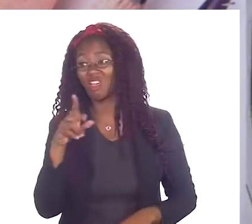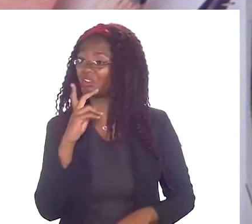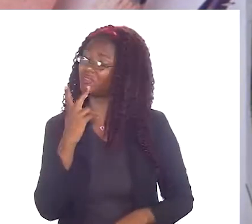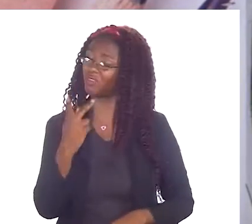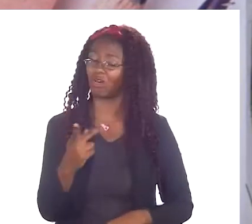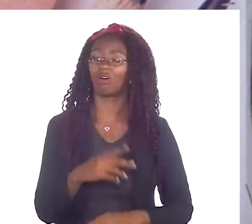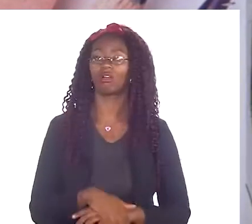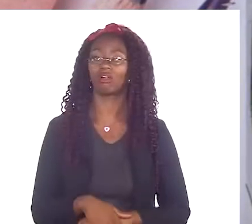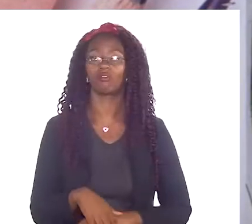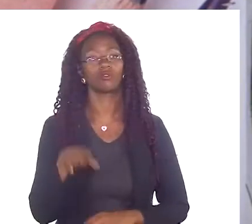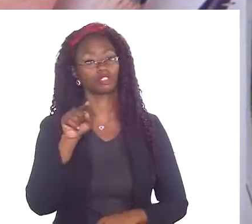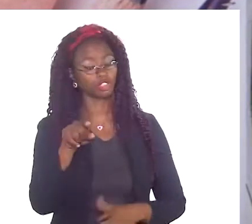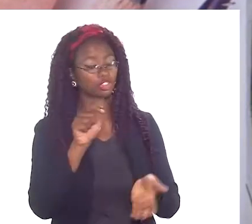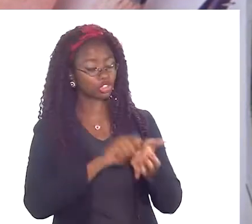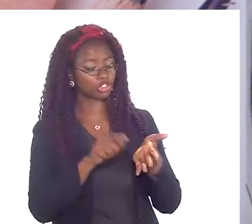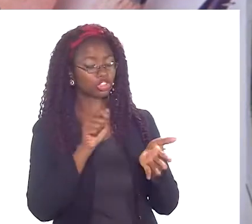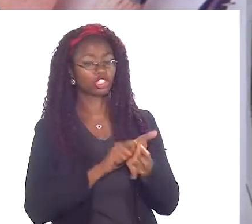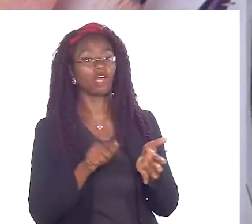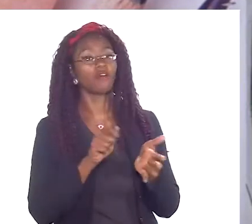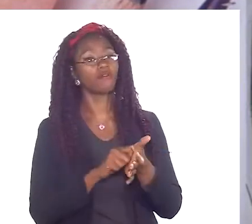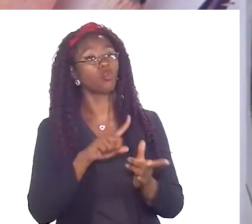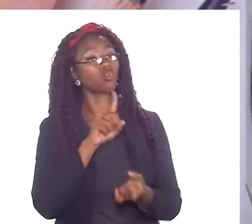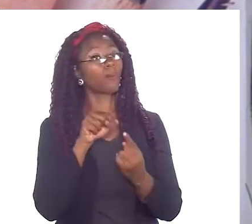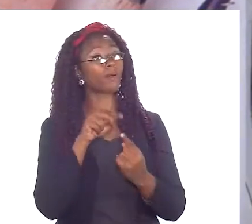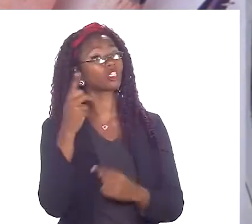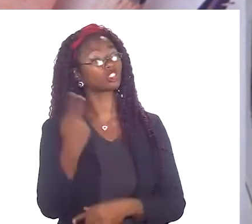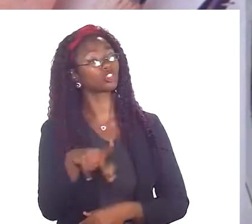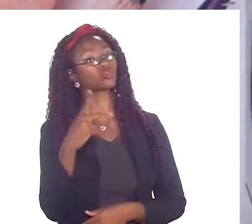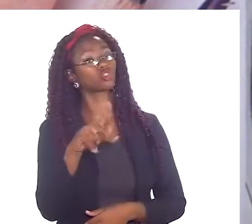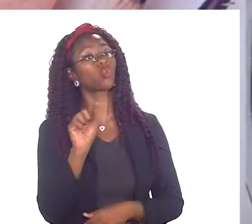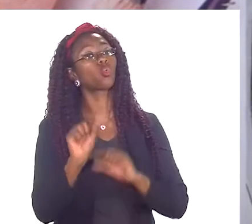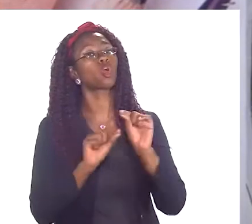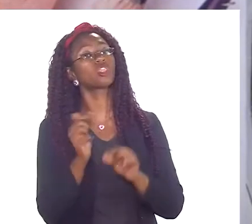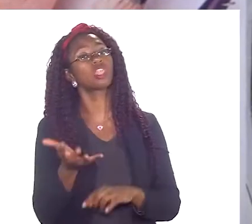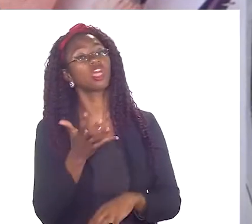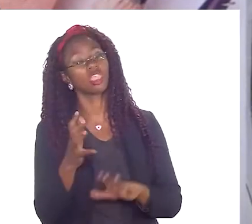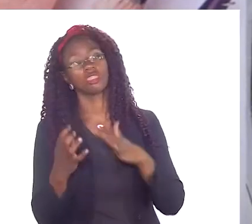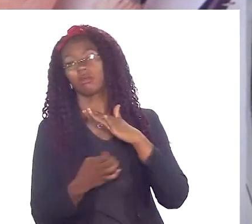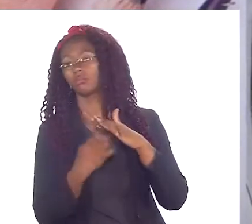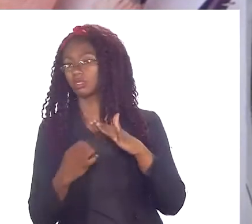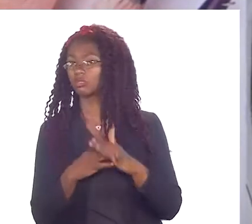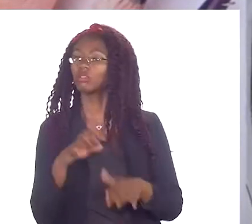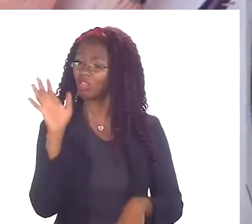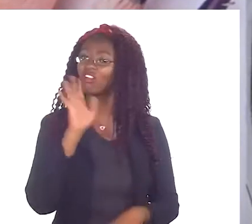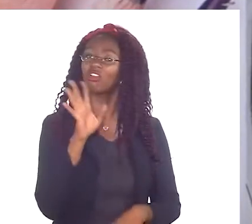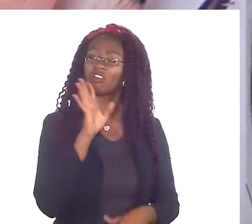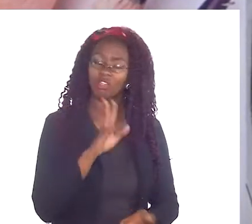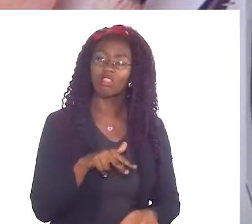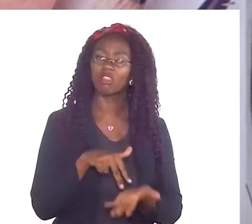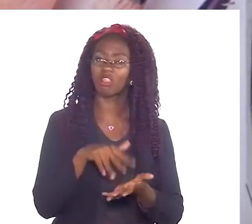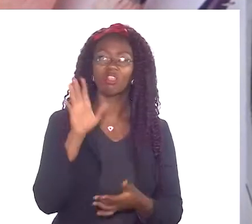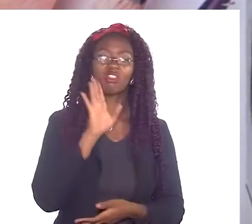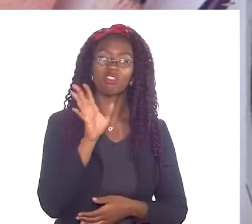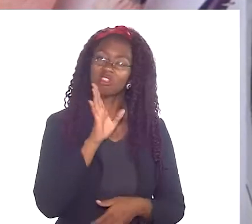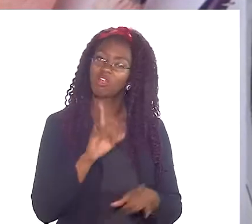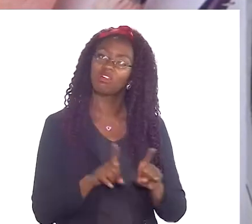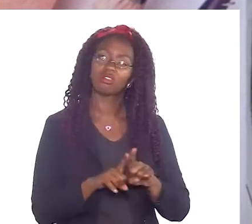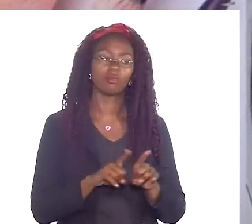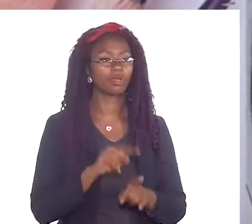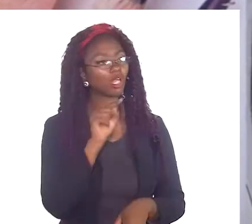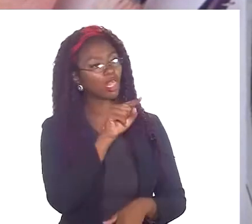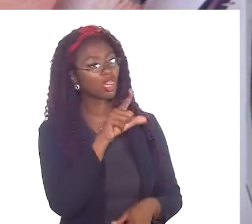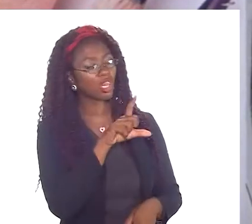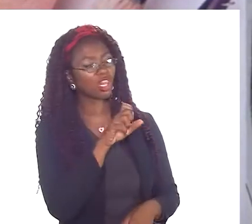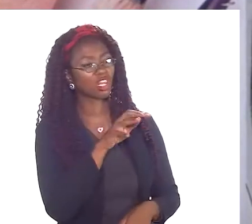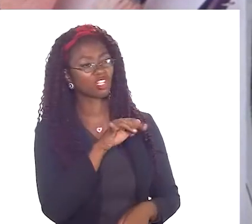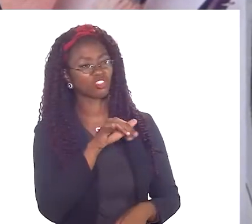o IGLAR chega e diz, você tem que escrever o que você espera da empresa, eu acho que também é um posicionamento muito legal. Letícia,